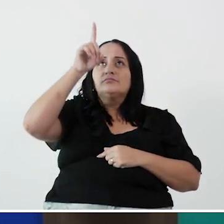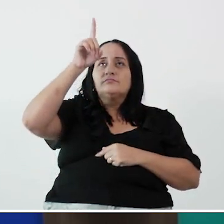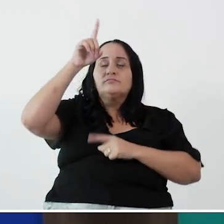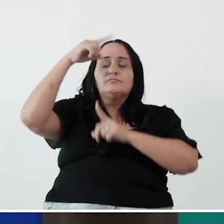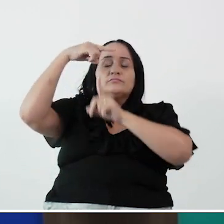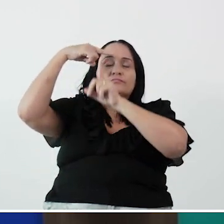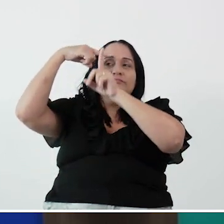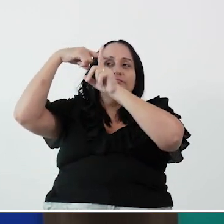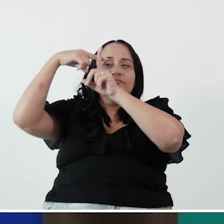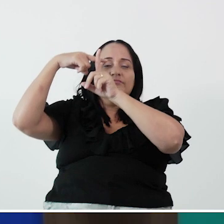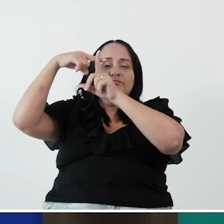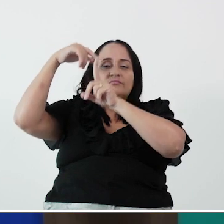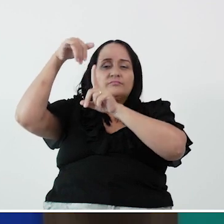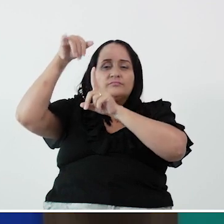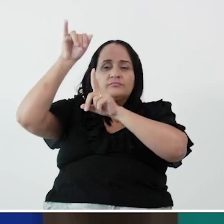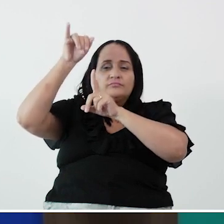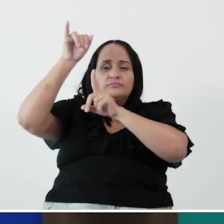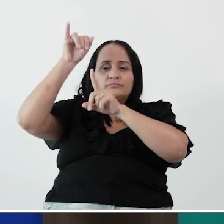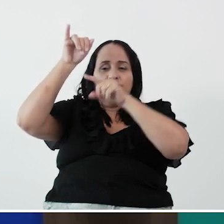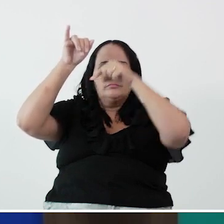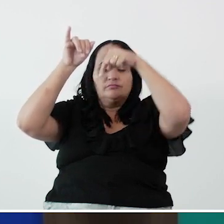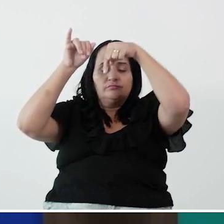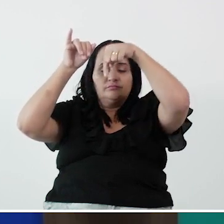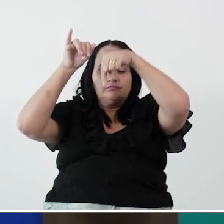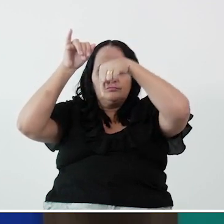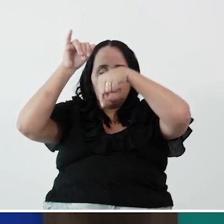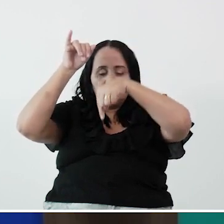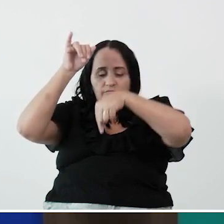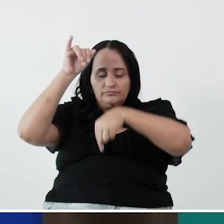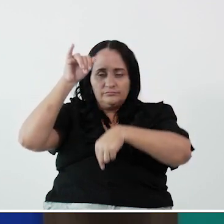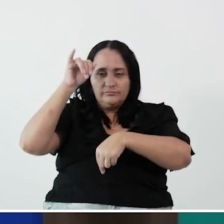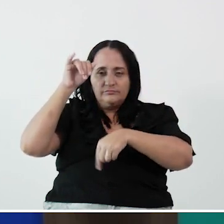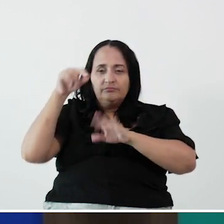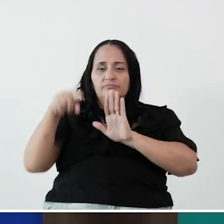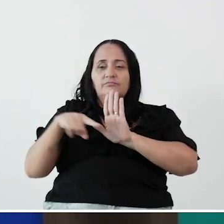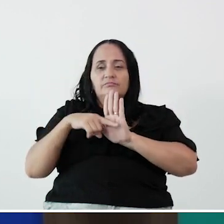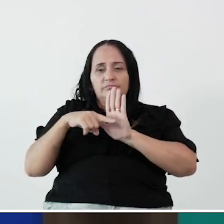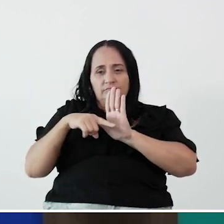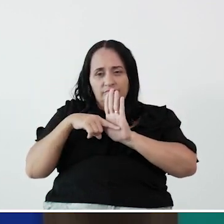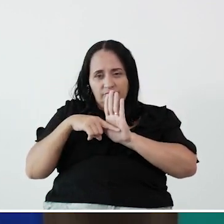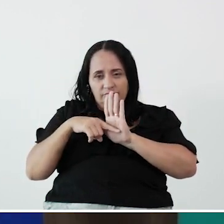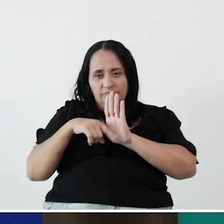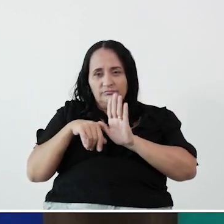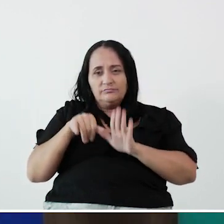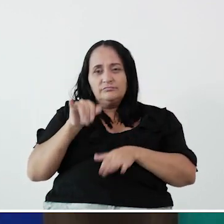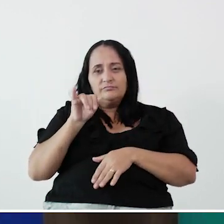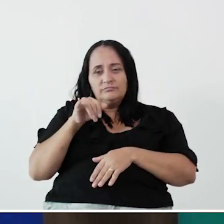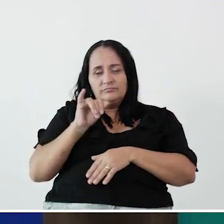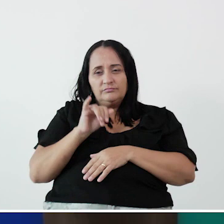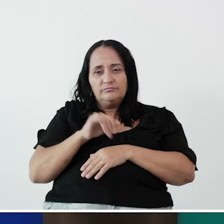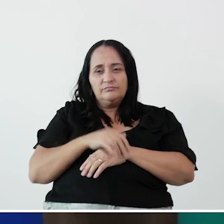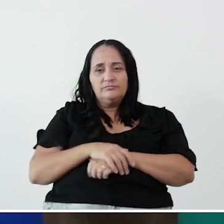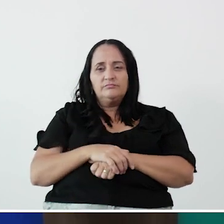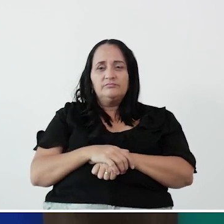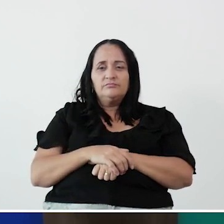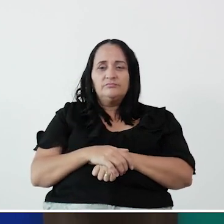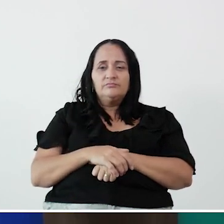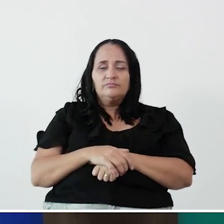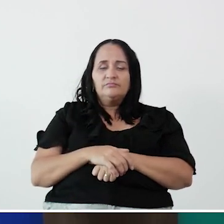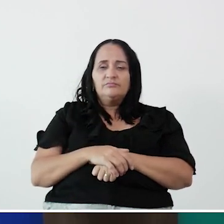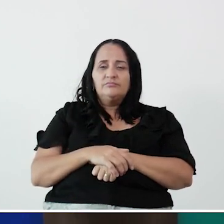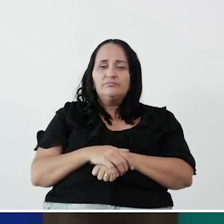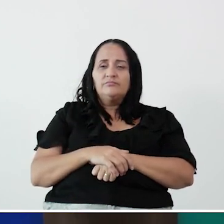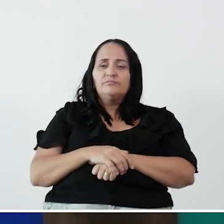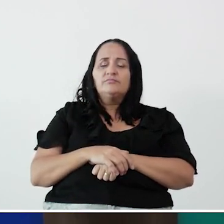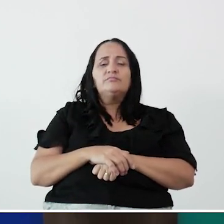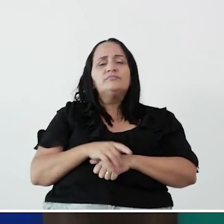valores positivos para y e abaixo da origem, marcaremos valores negativos para y. Vimos